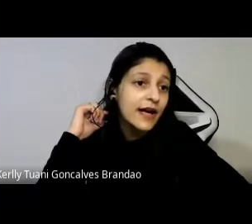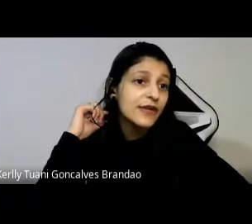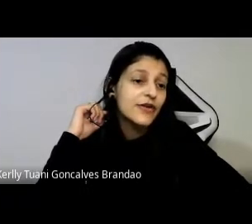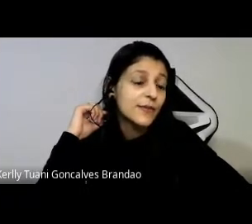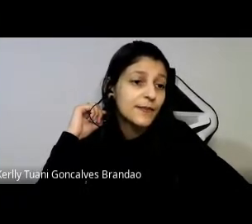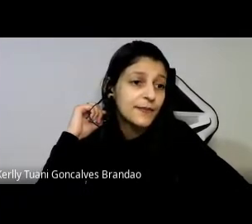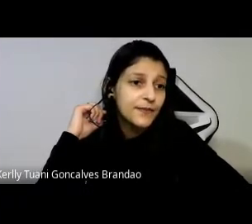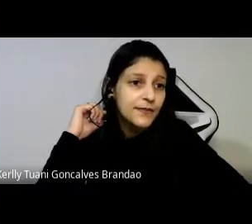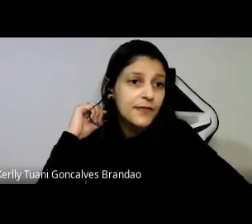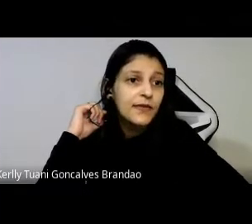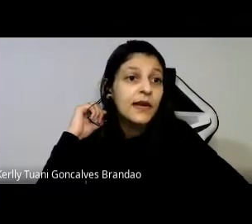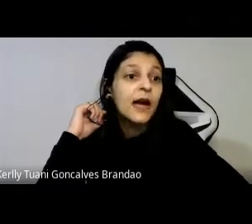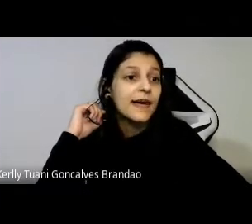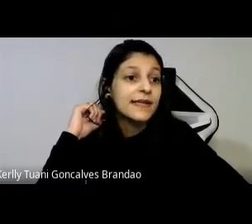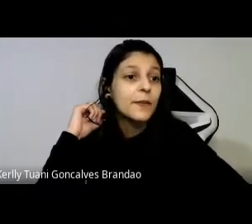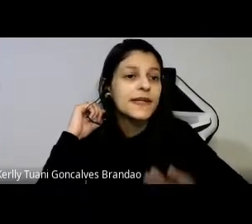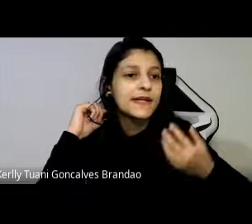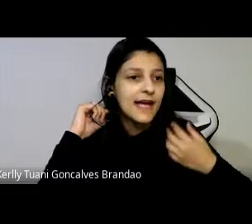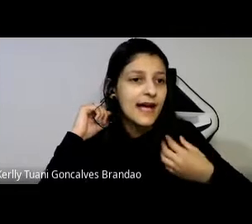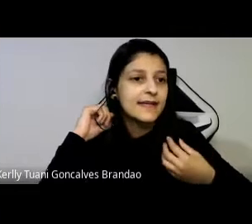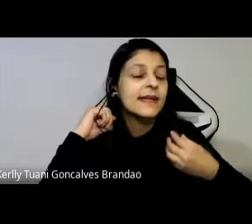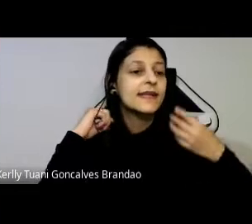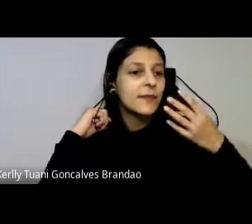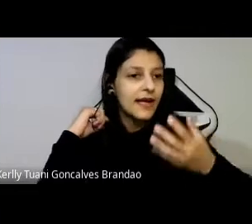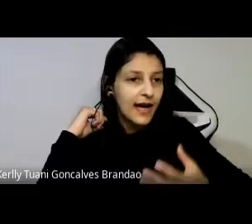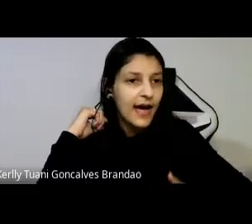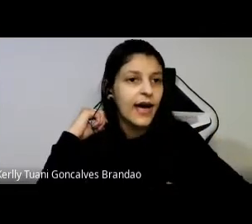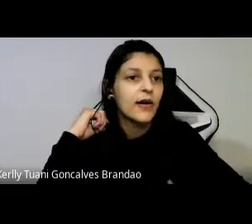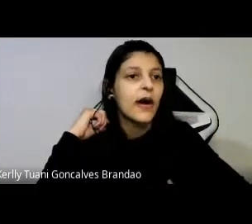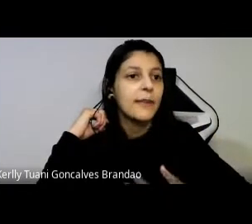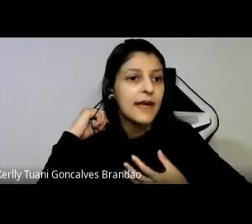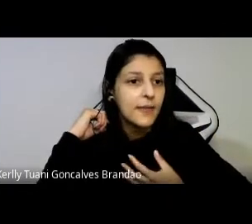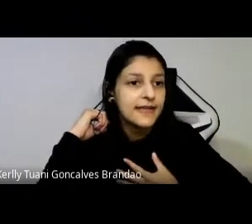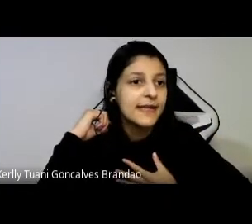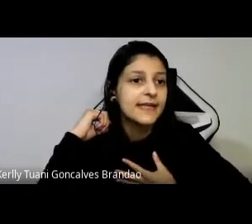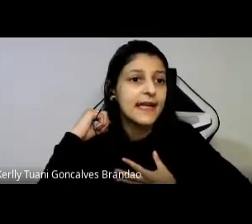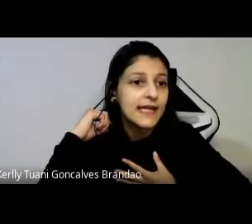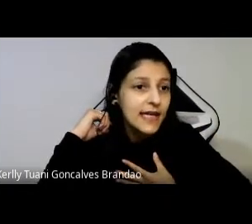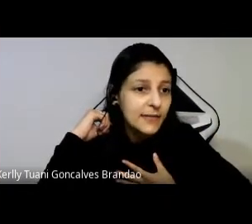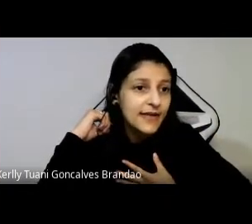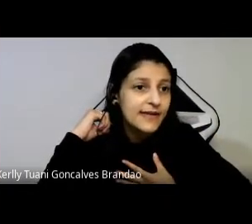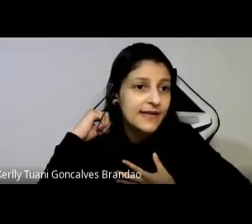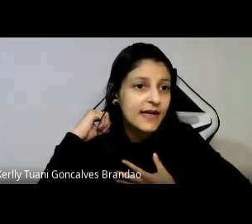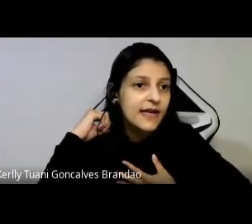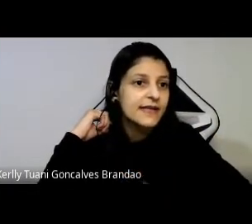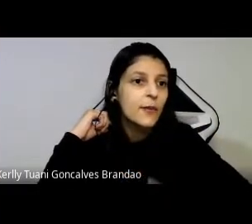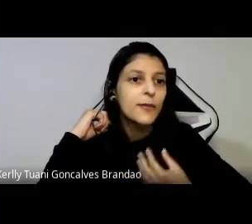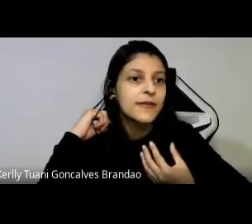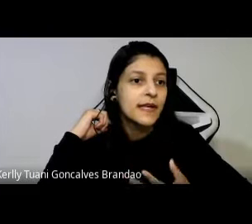foi grande. Mas se eu precisasse explicar a minha pesquisa em